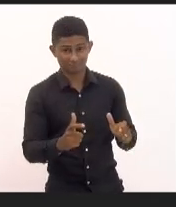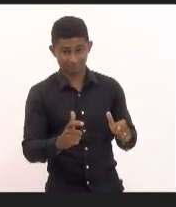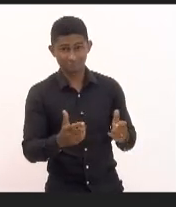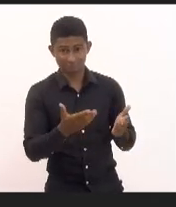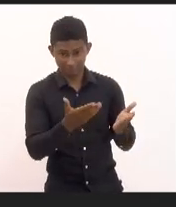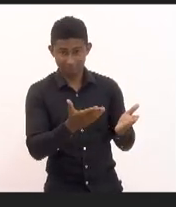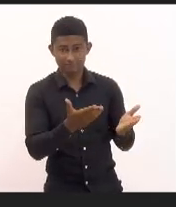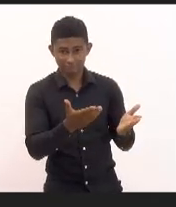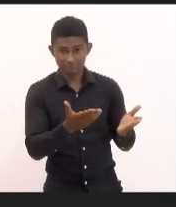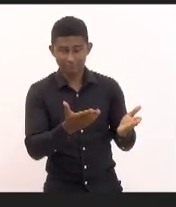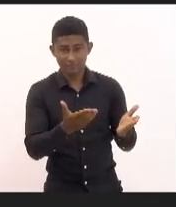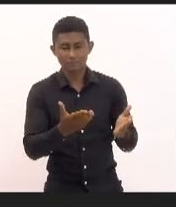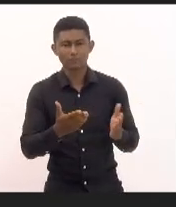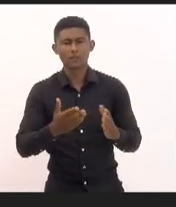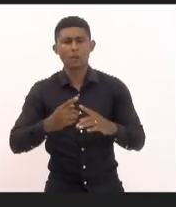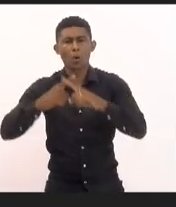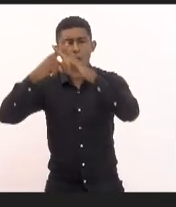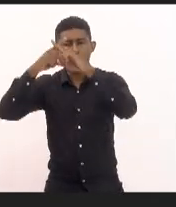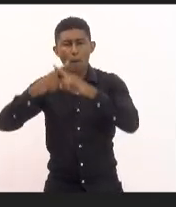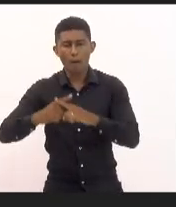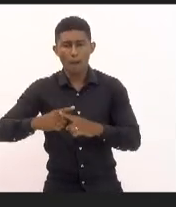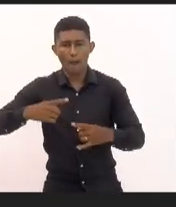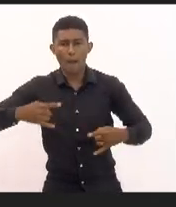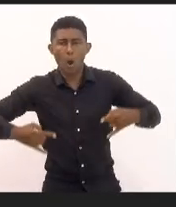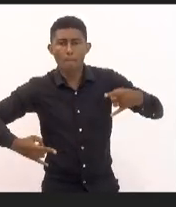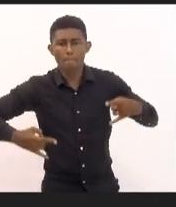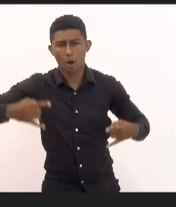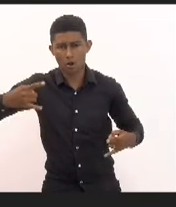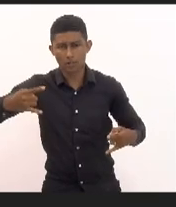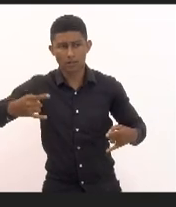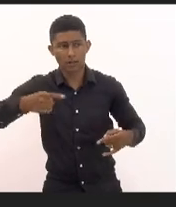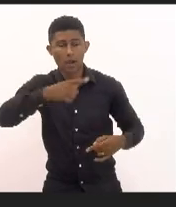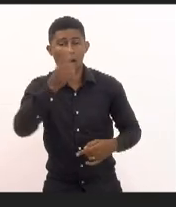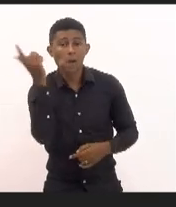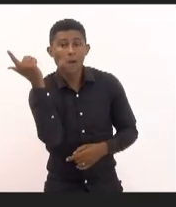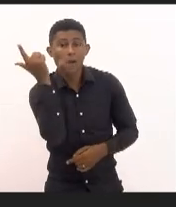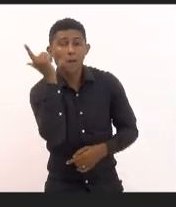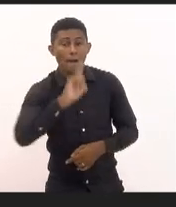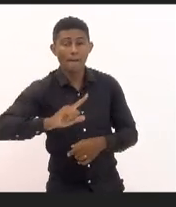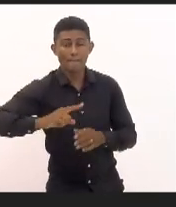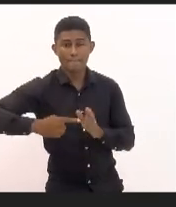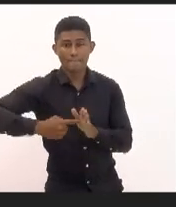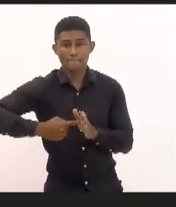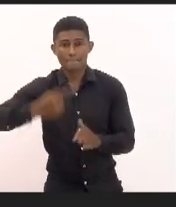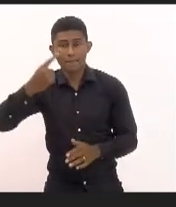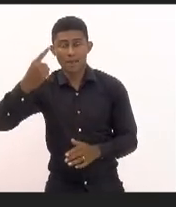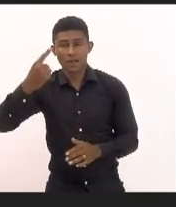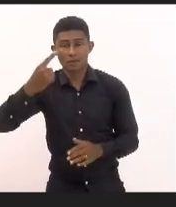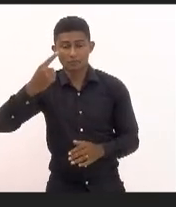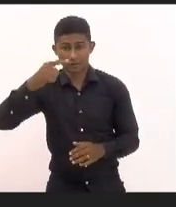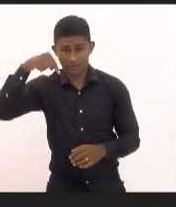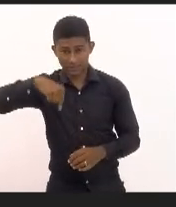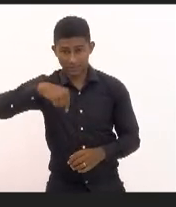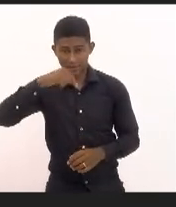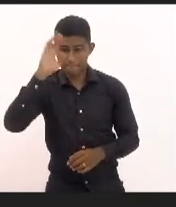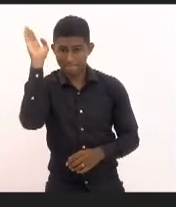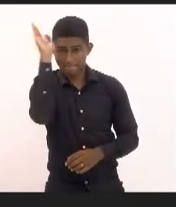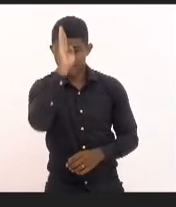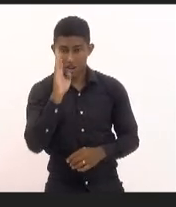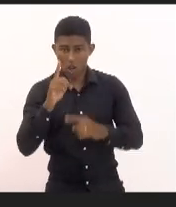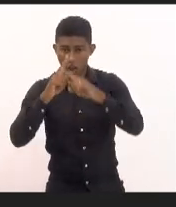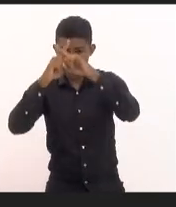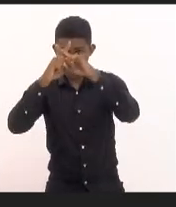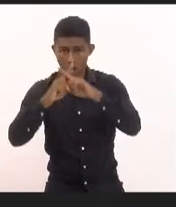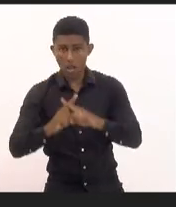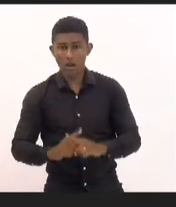Moraes conquistaram o primeiro lugar na fase nacional do torneio Brasil de